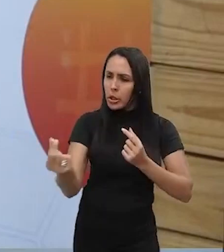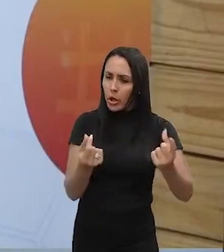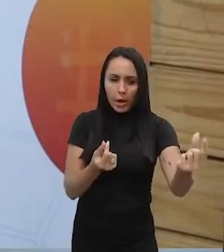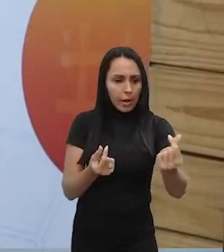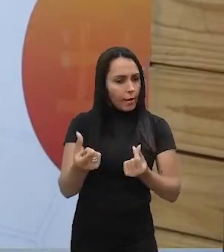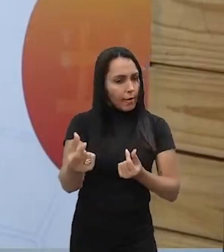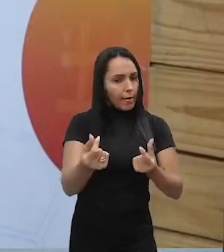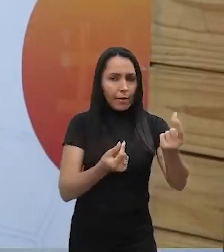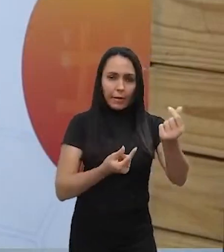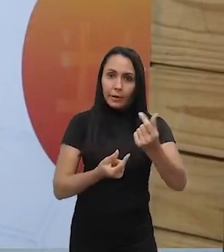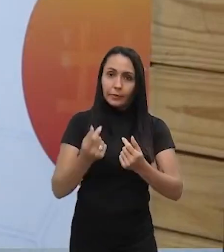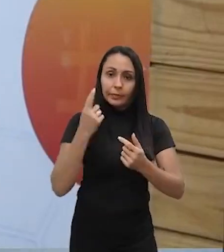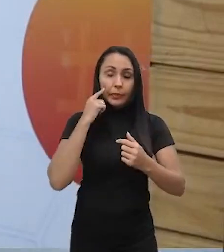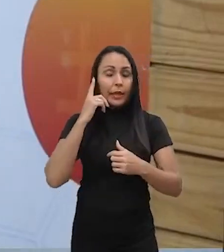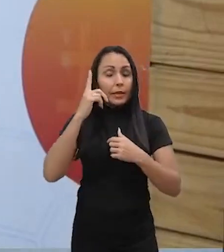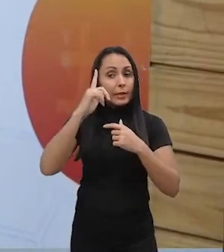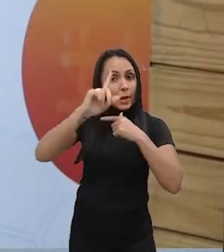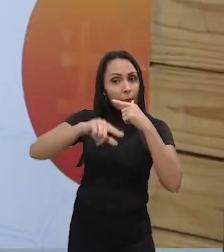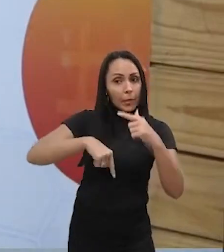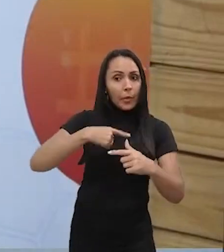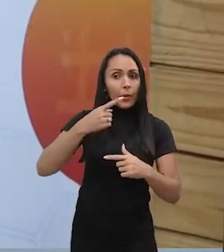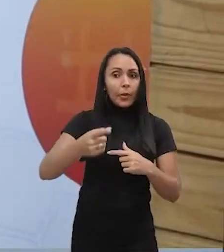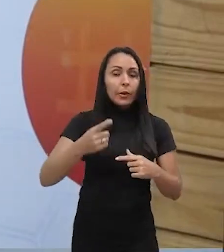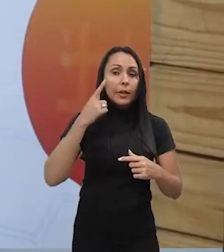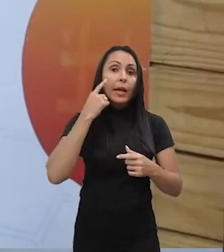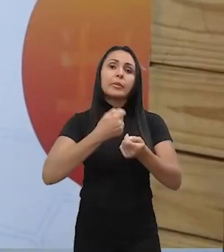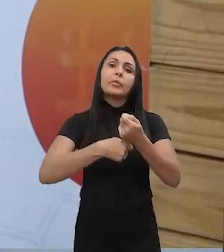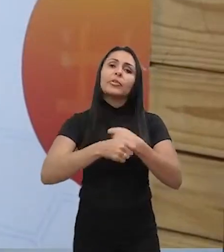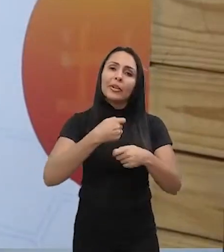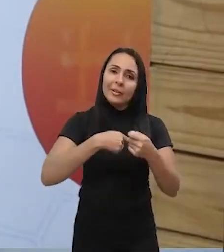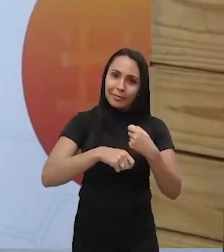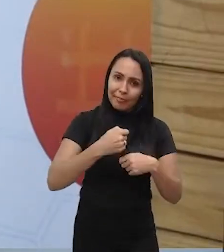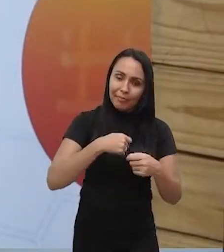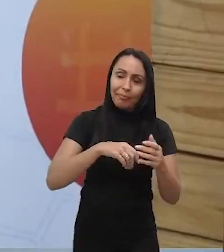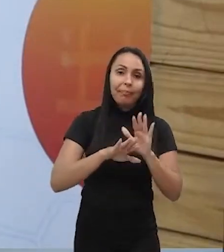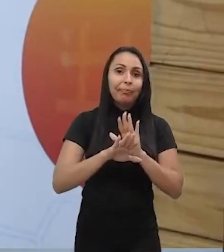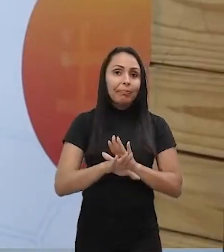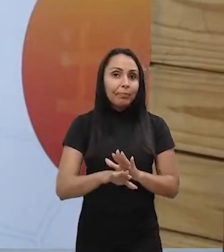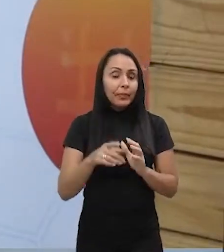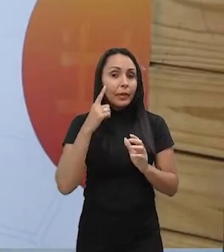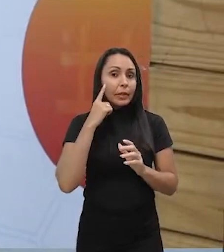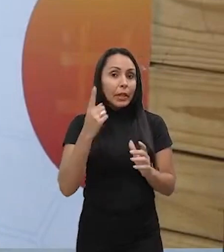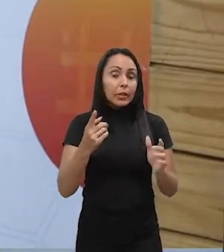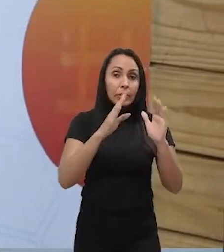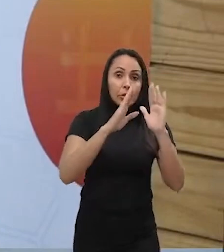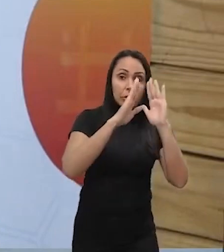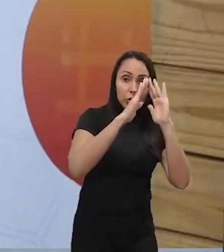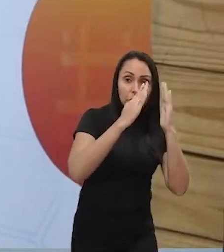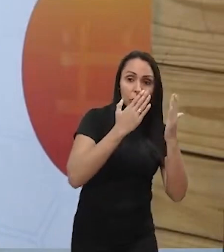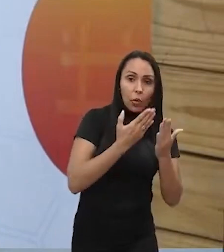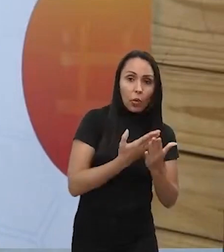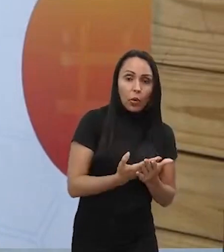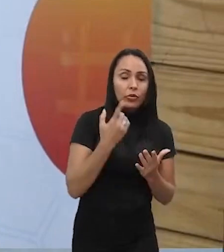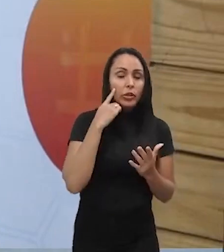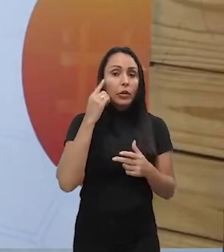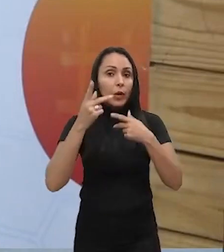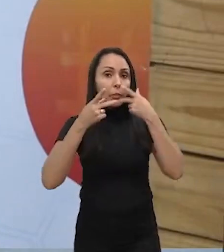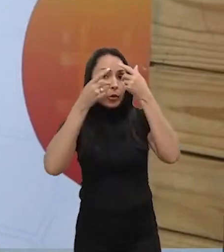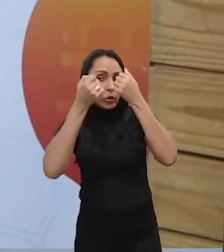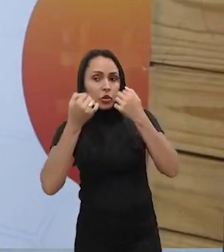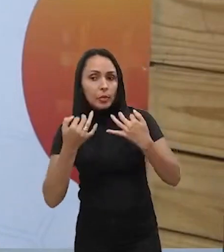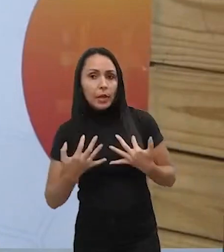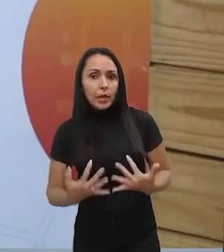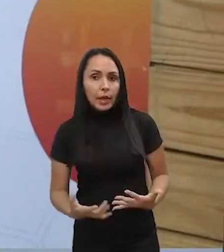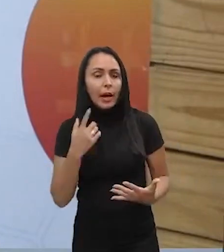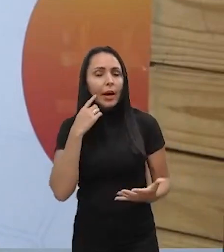produzido, e a posteriori é que a administração, no sentido das escolas, que nós vamos falar logo